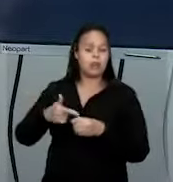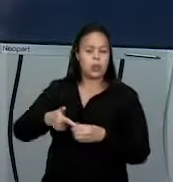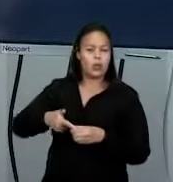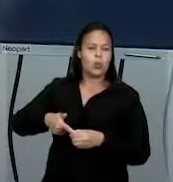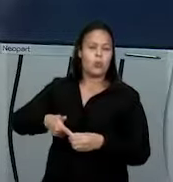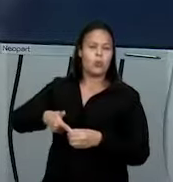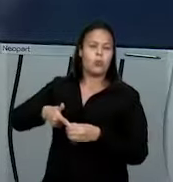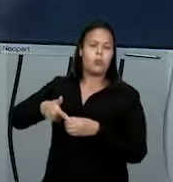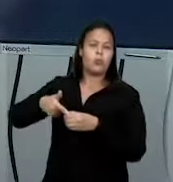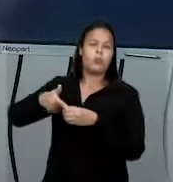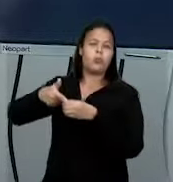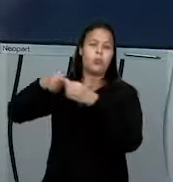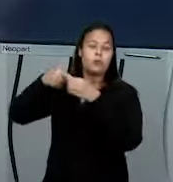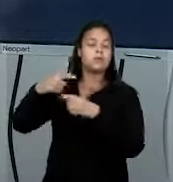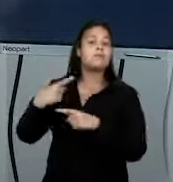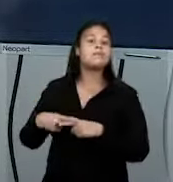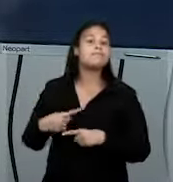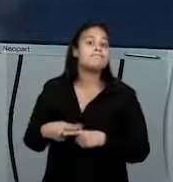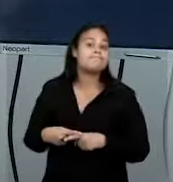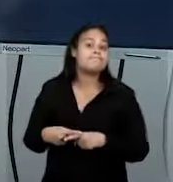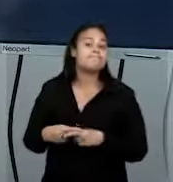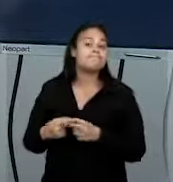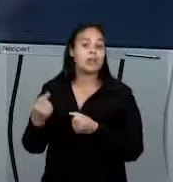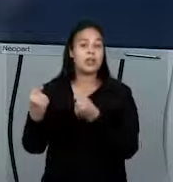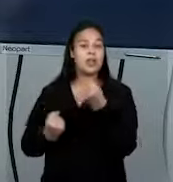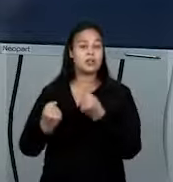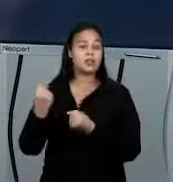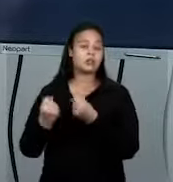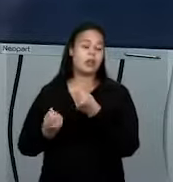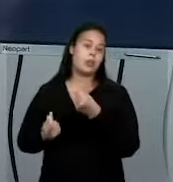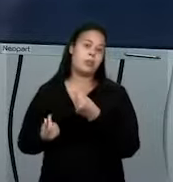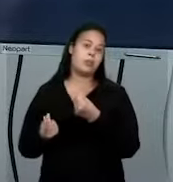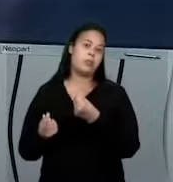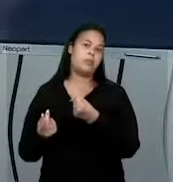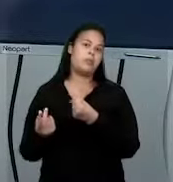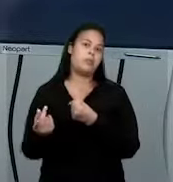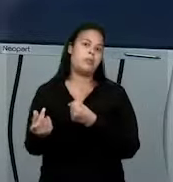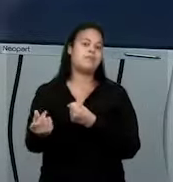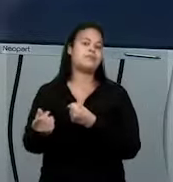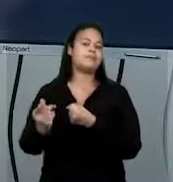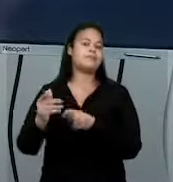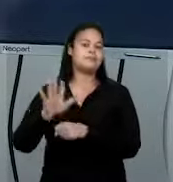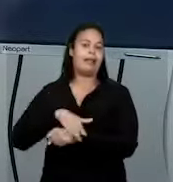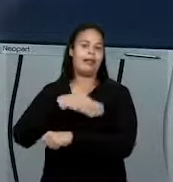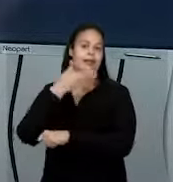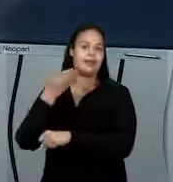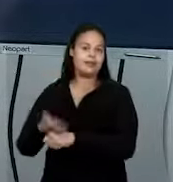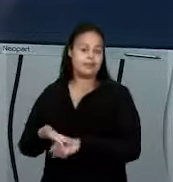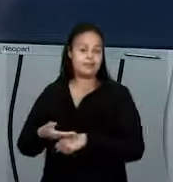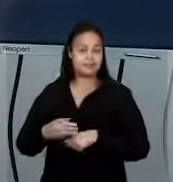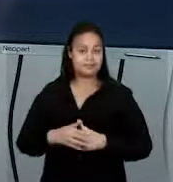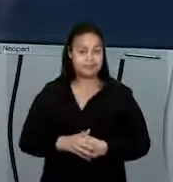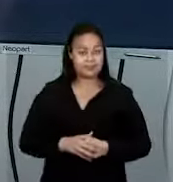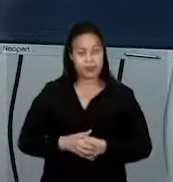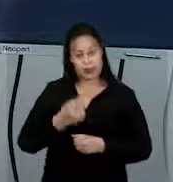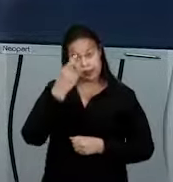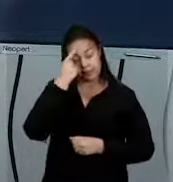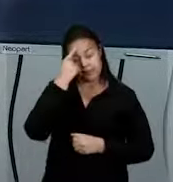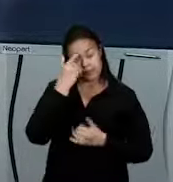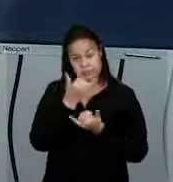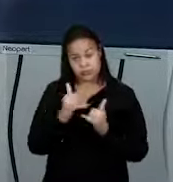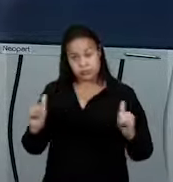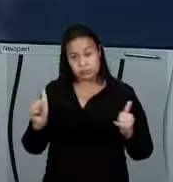combustível muito maior, porque ele vai funcionar por um tempo maior. Se a gente pensa em energia